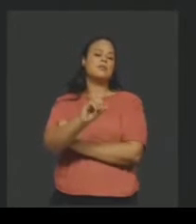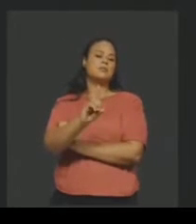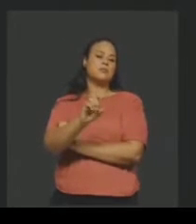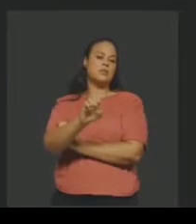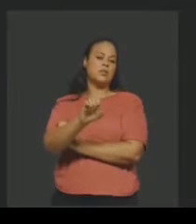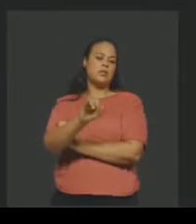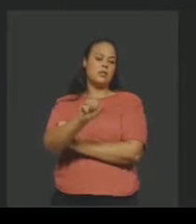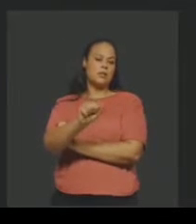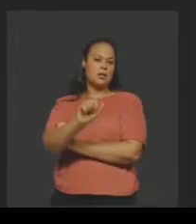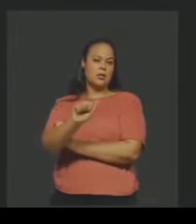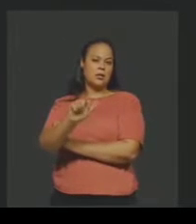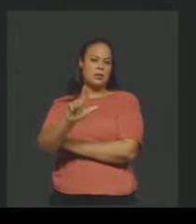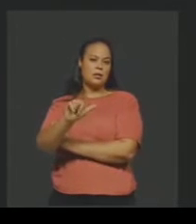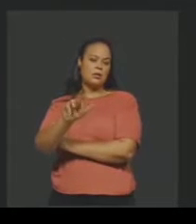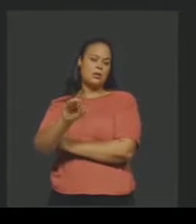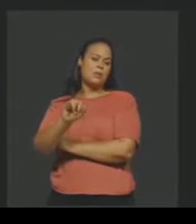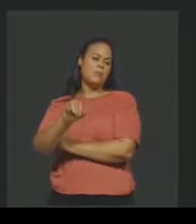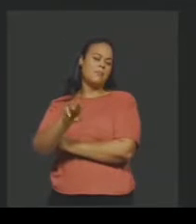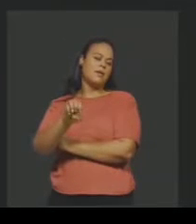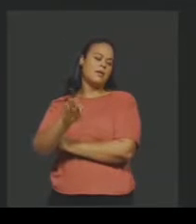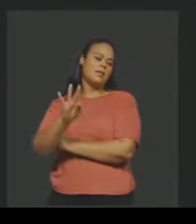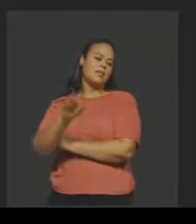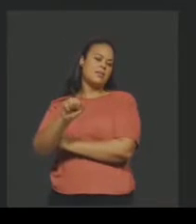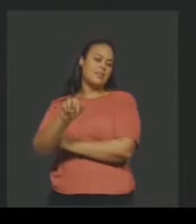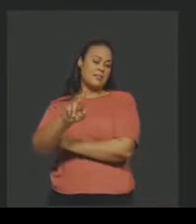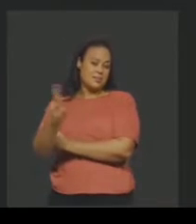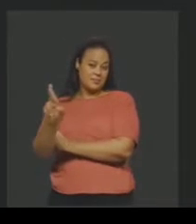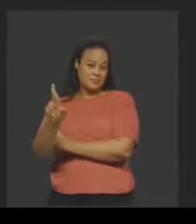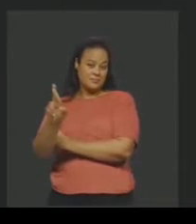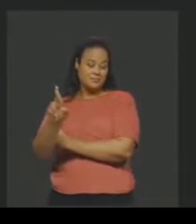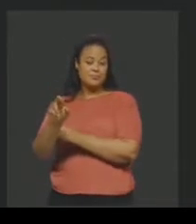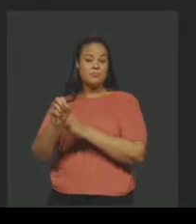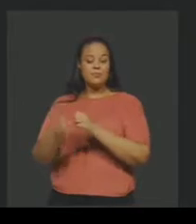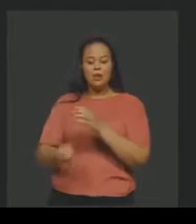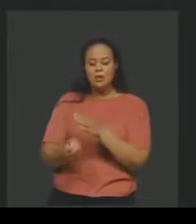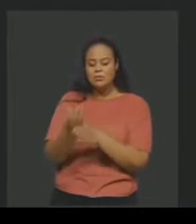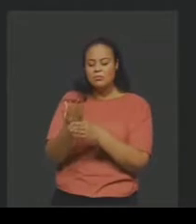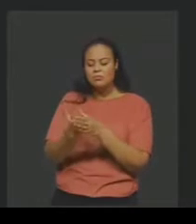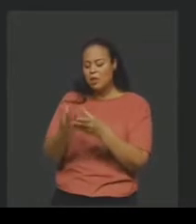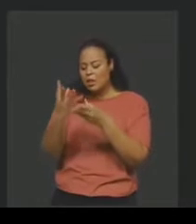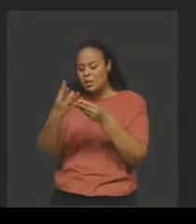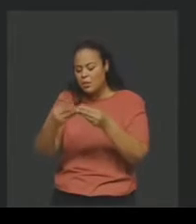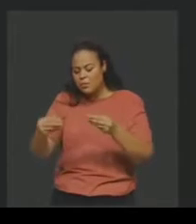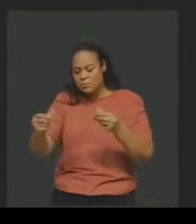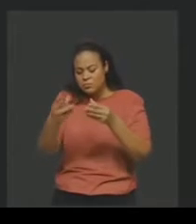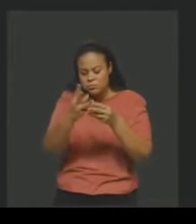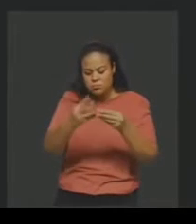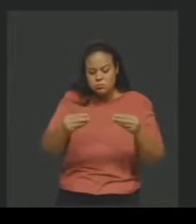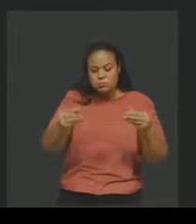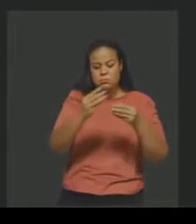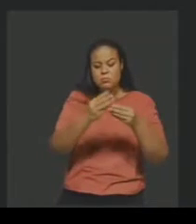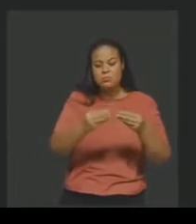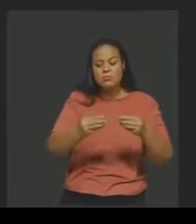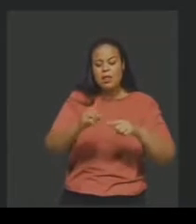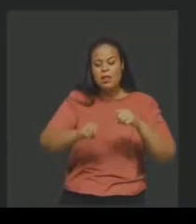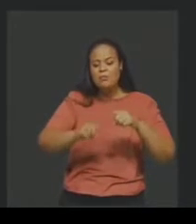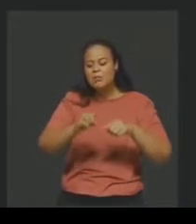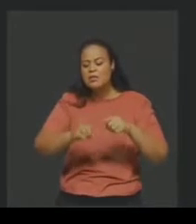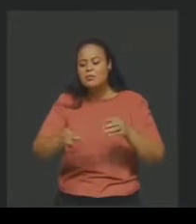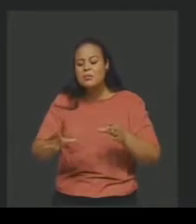Existem bactérias decompositoras que decompõem o material orgânico e a decomposição é importante para sempre a matéria orgânica voltar